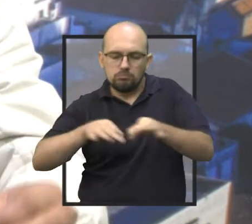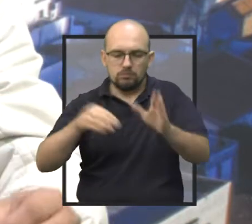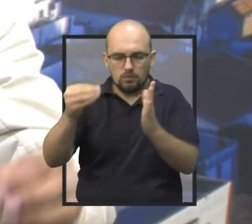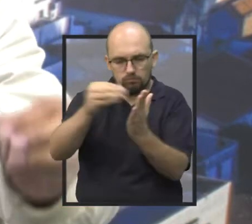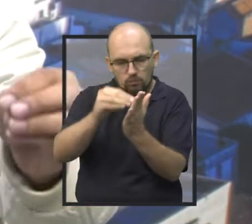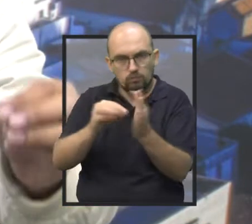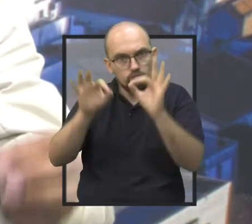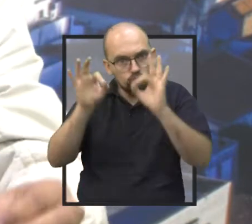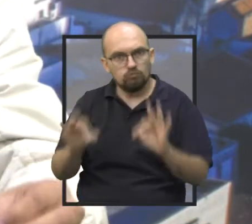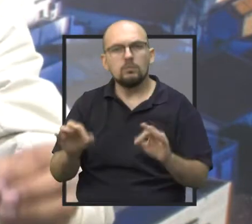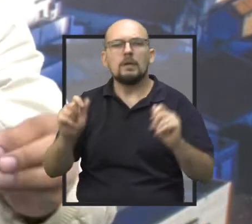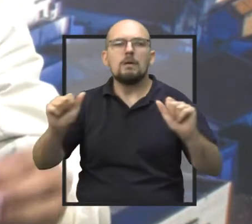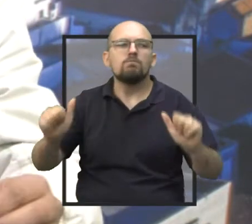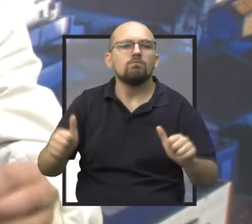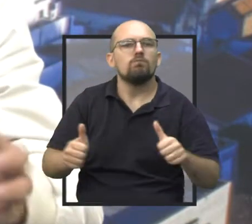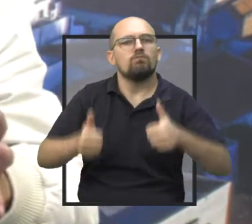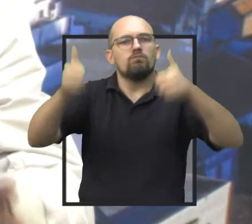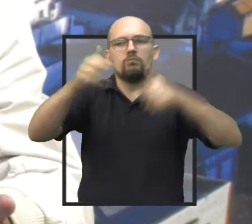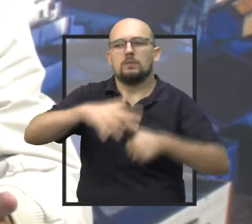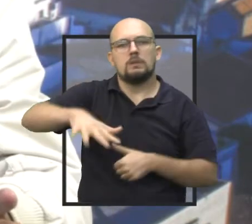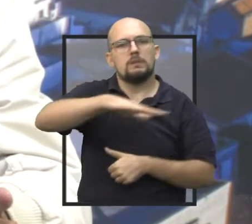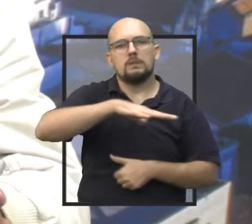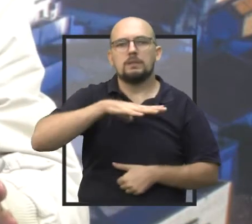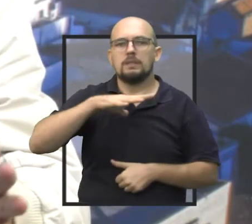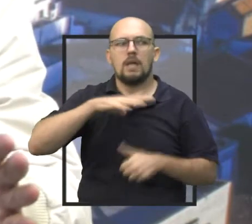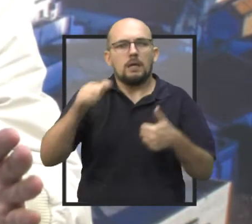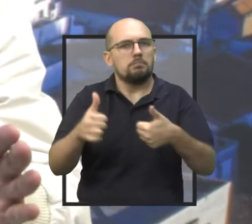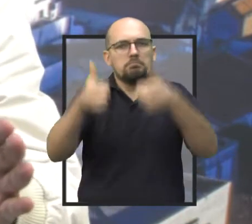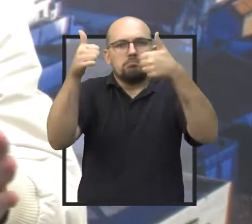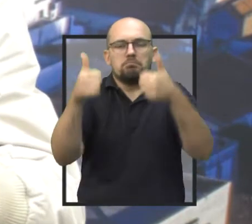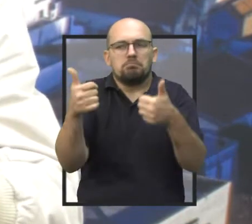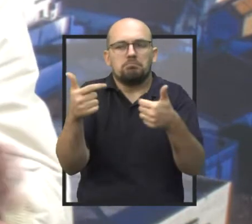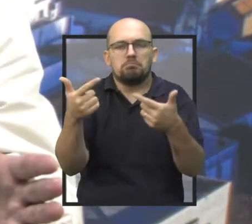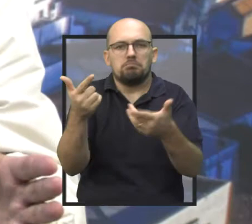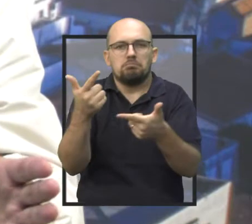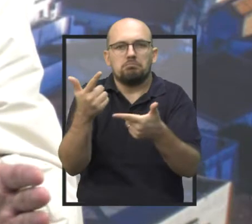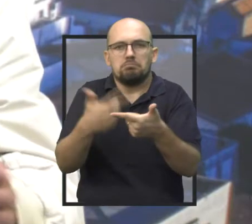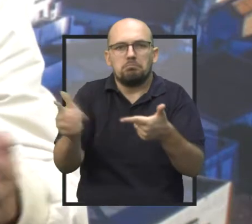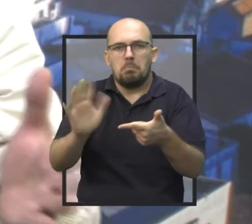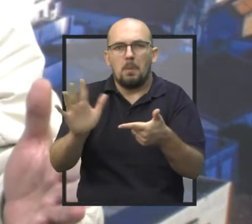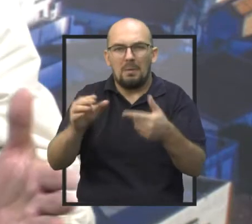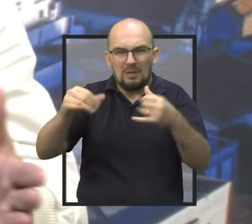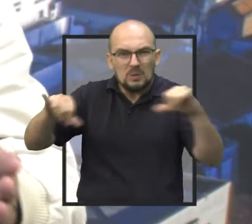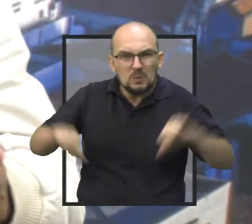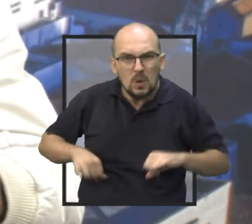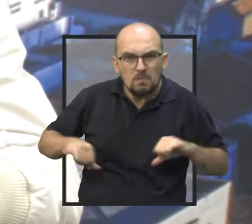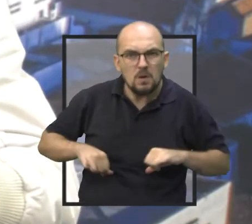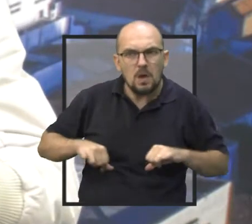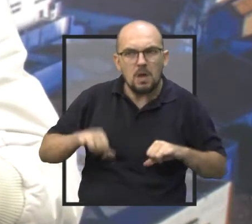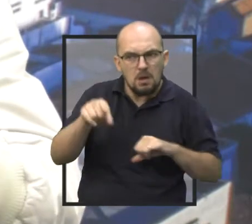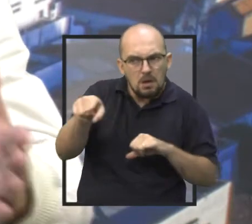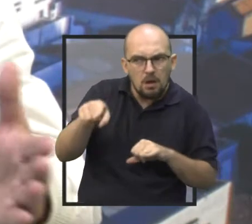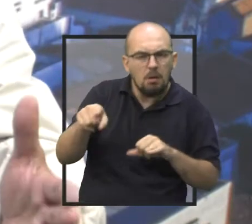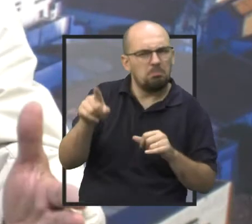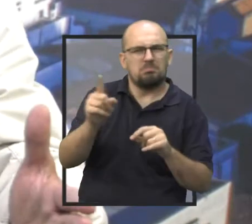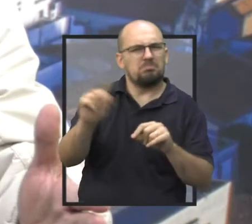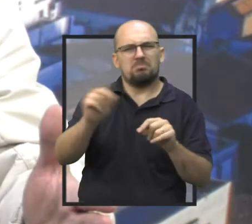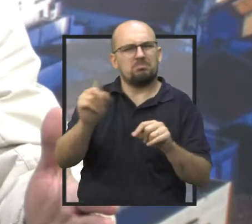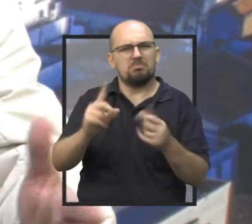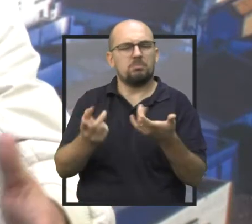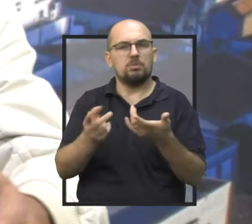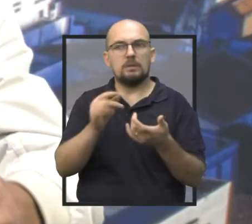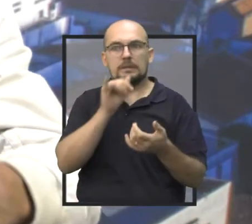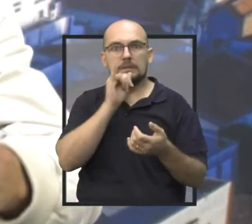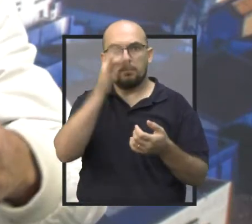benefício à cidade, à população, em todos os aspectos. E quanto a judiar do animal, jamais, porque o animal, o cara que tem um